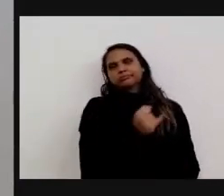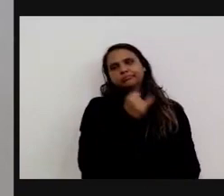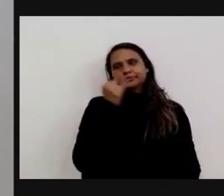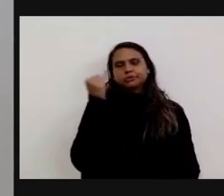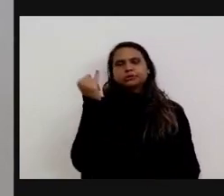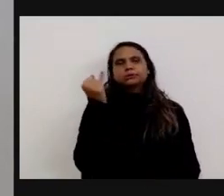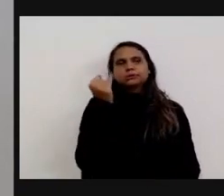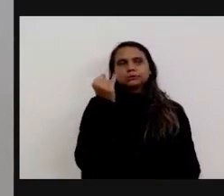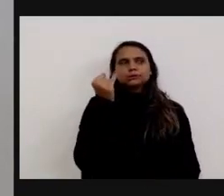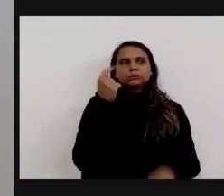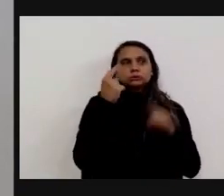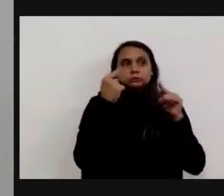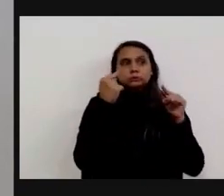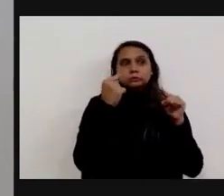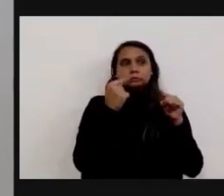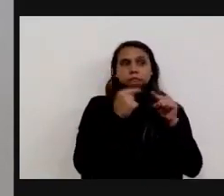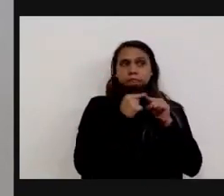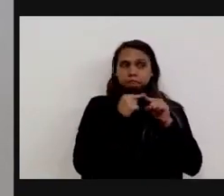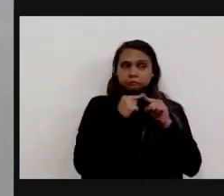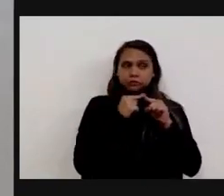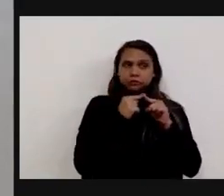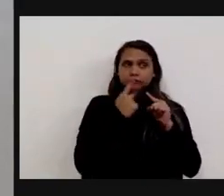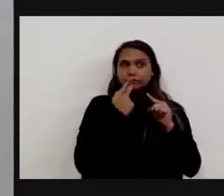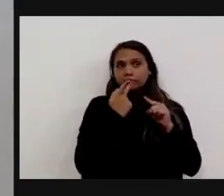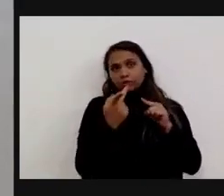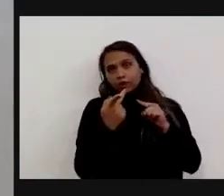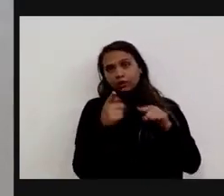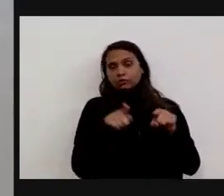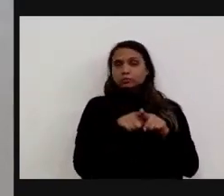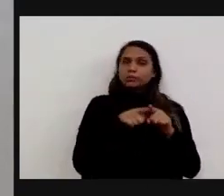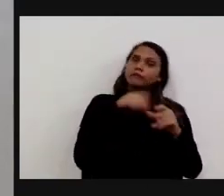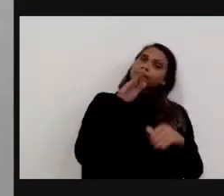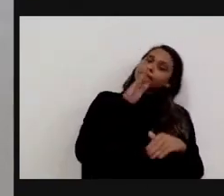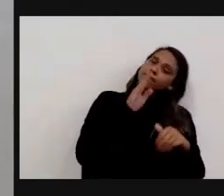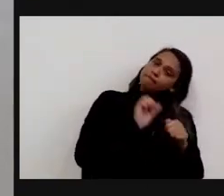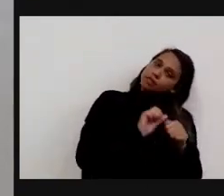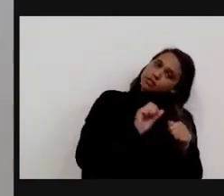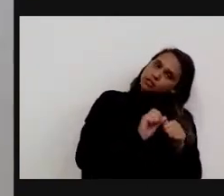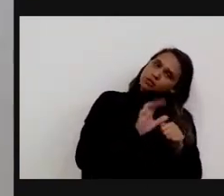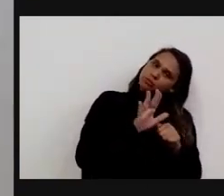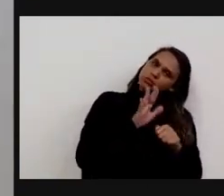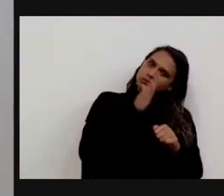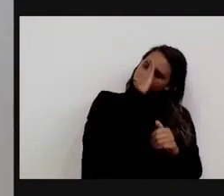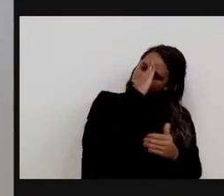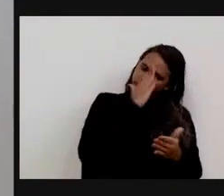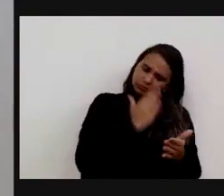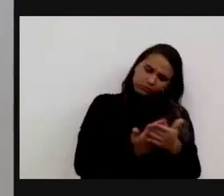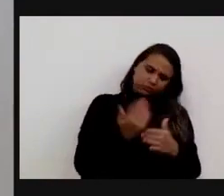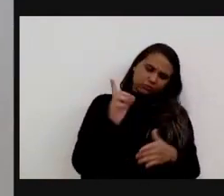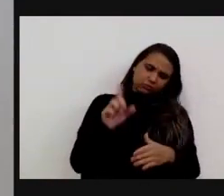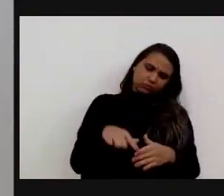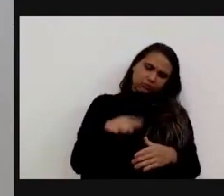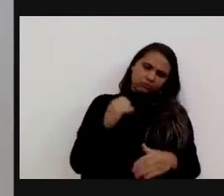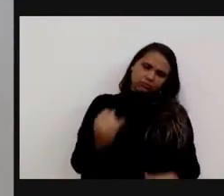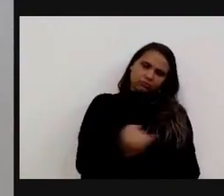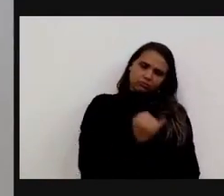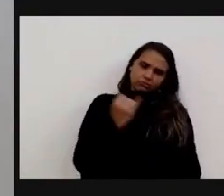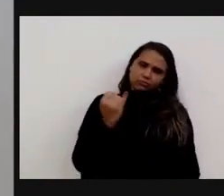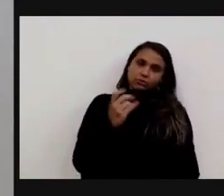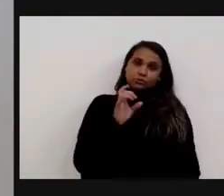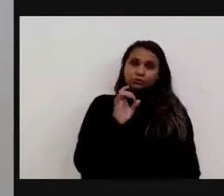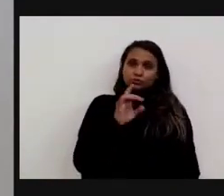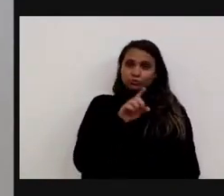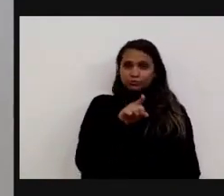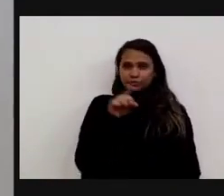que tem a ver com fazer e e falar né mas a confiança é e quando a gente fala confiança gente só para ficar mais